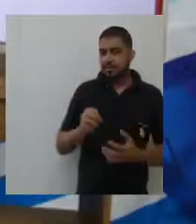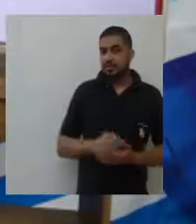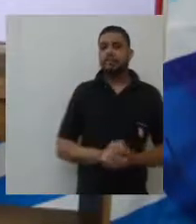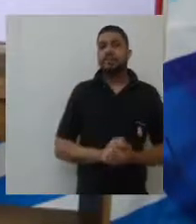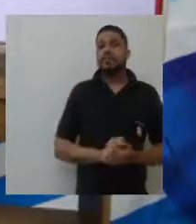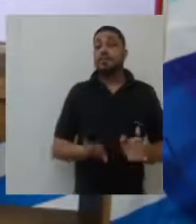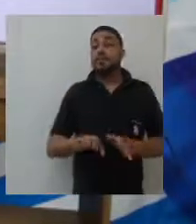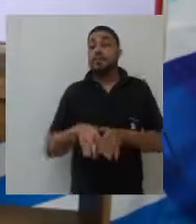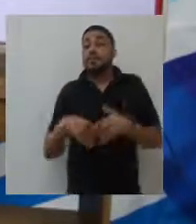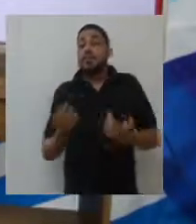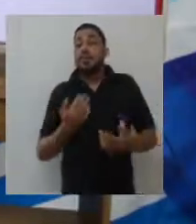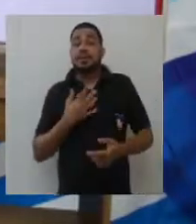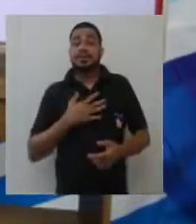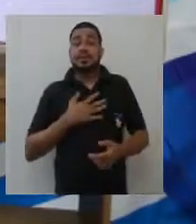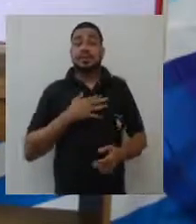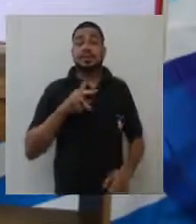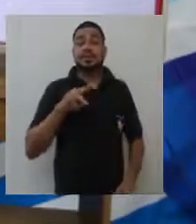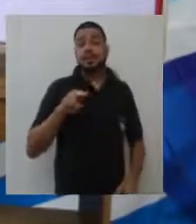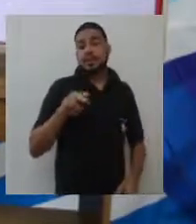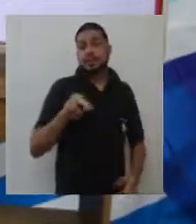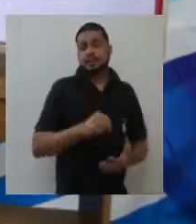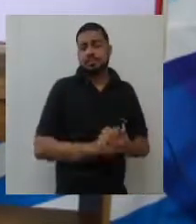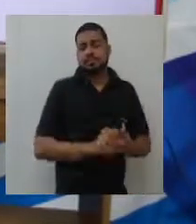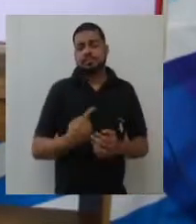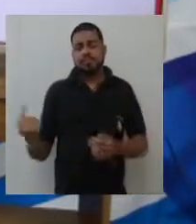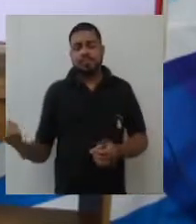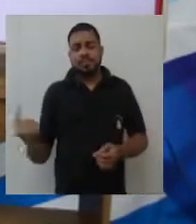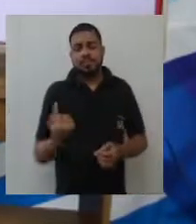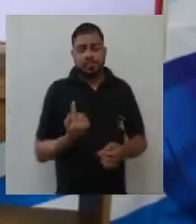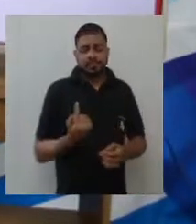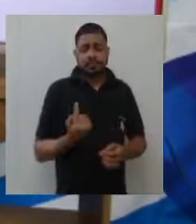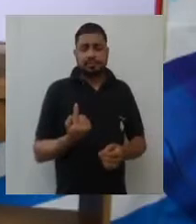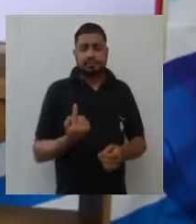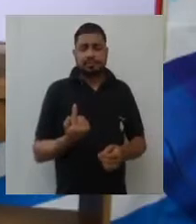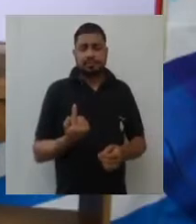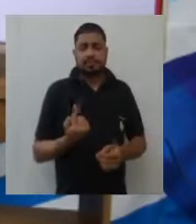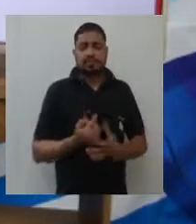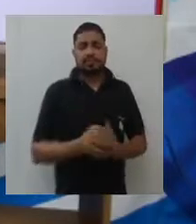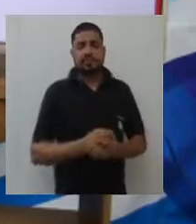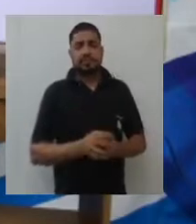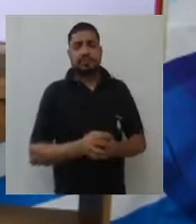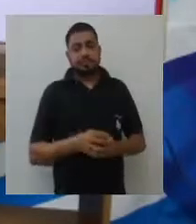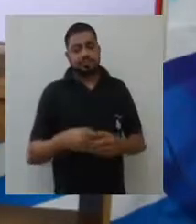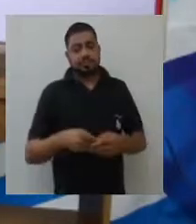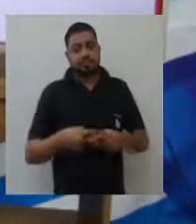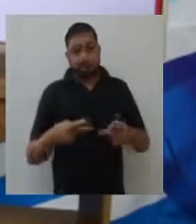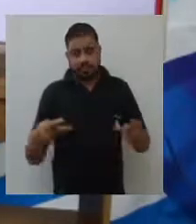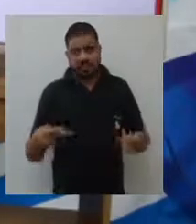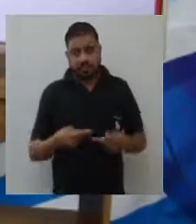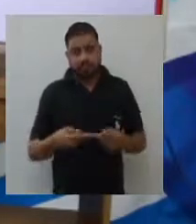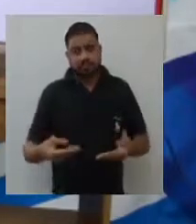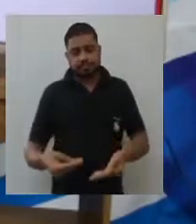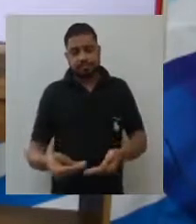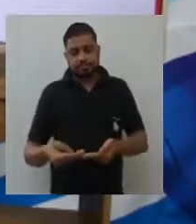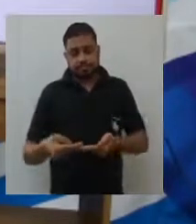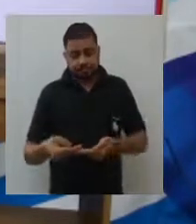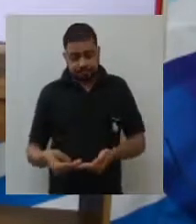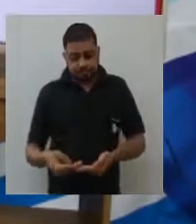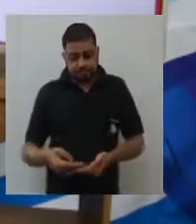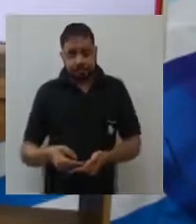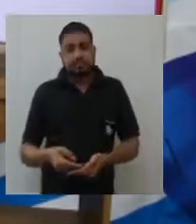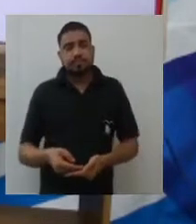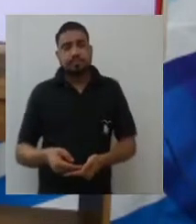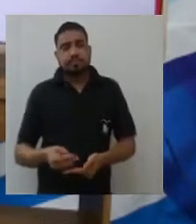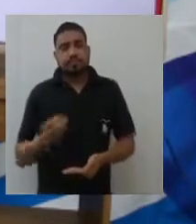saturada. Mas a minha irmã chegou perto de mim e pegou um prato, tá?